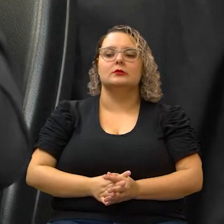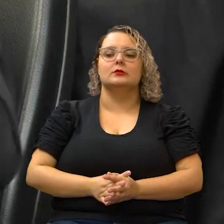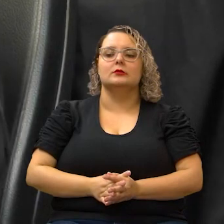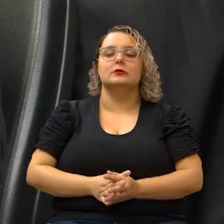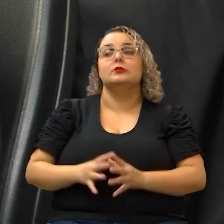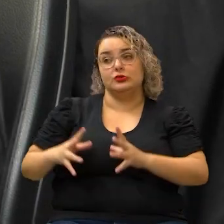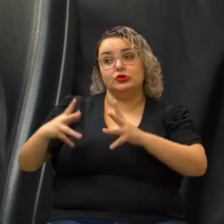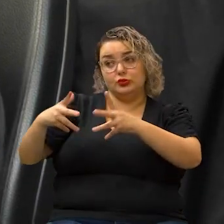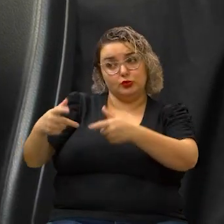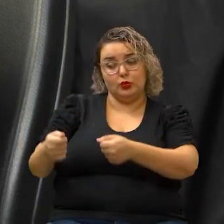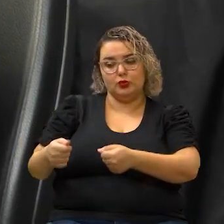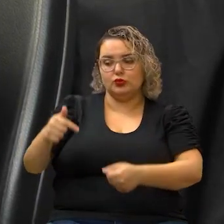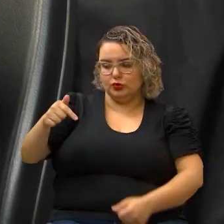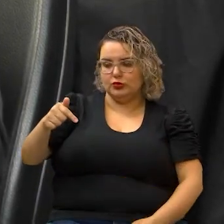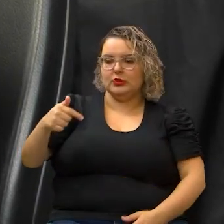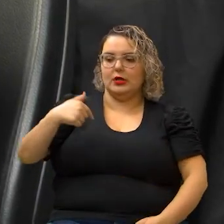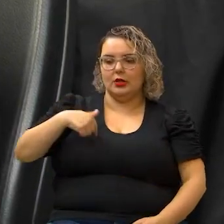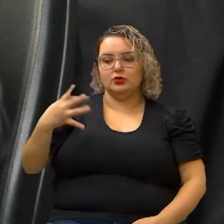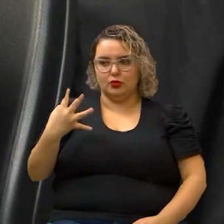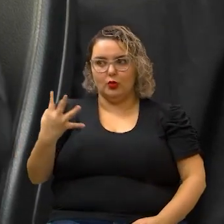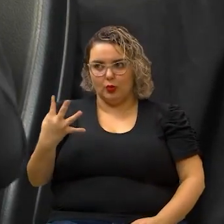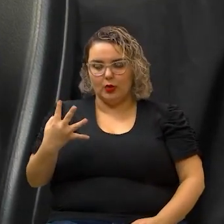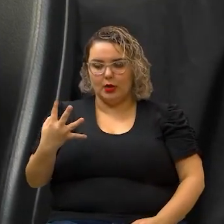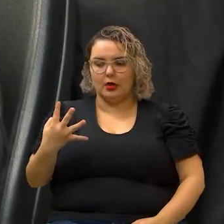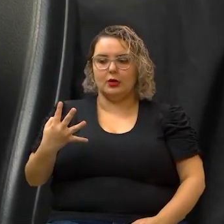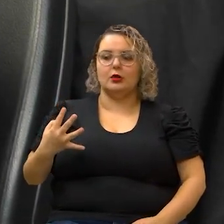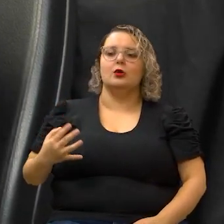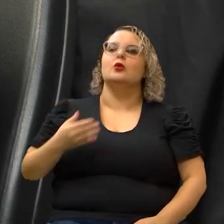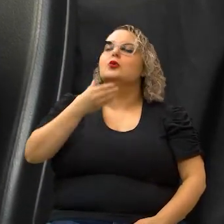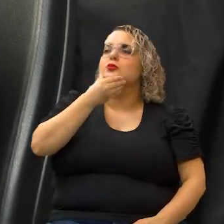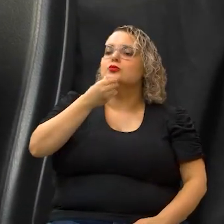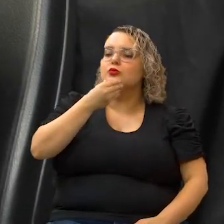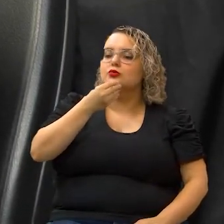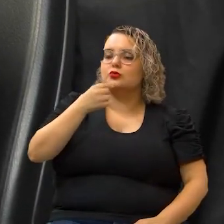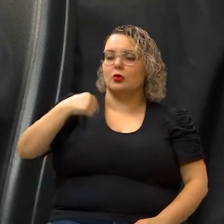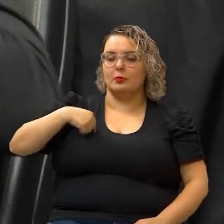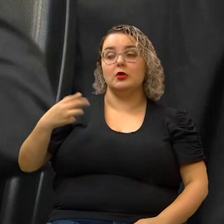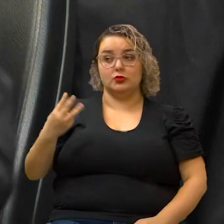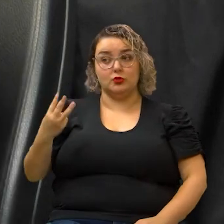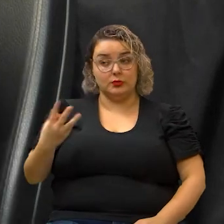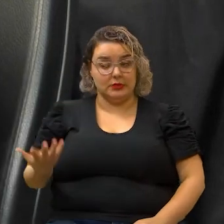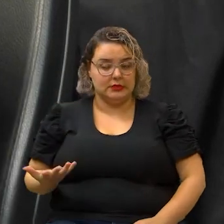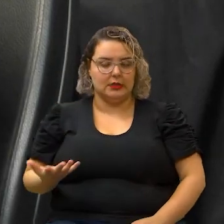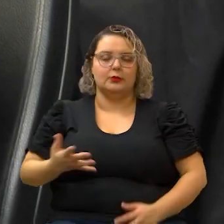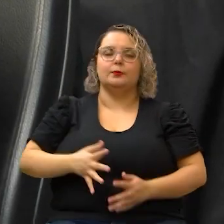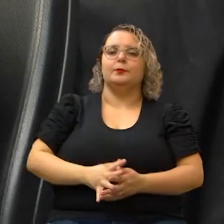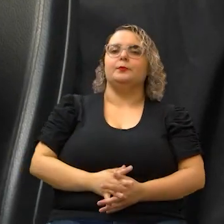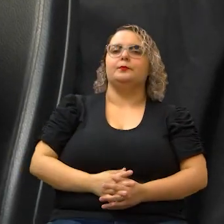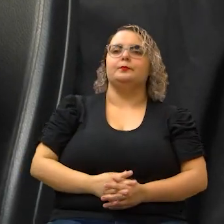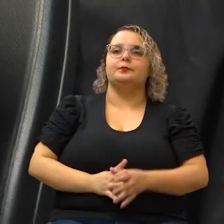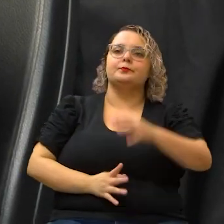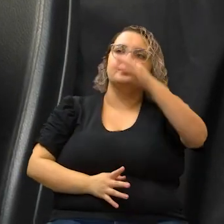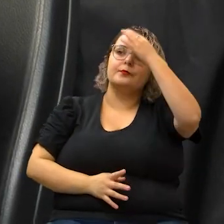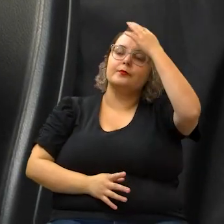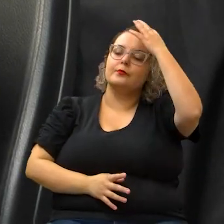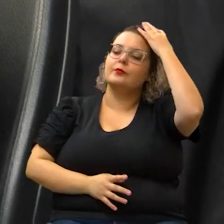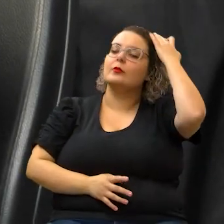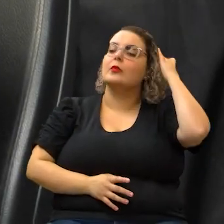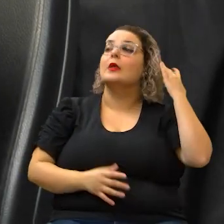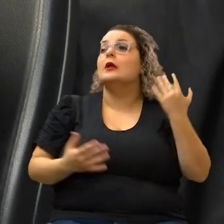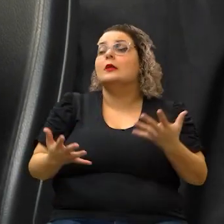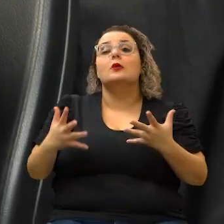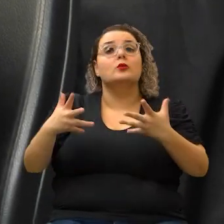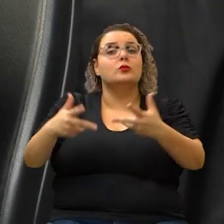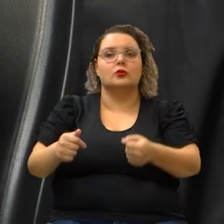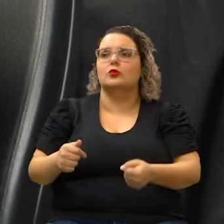de todos, né? De 7 eu sou o 4. Eu sou dos homens especificamente sou o 3º, né? Tá. E então todo mundo